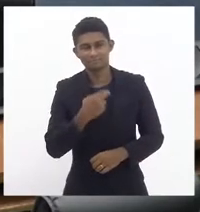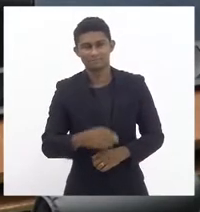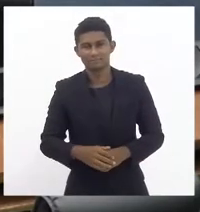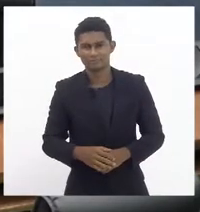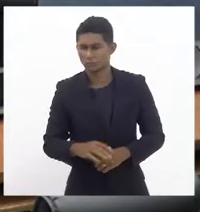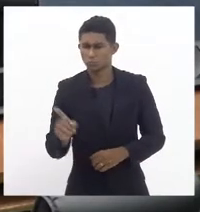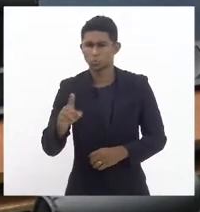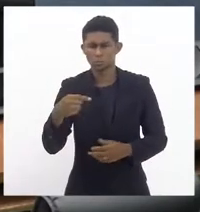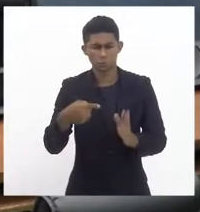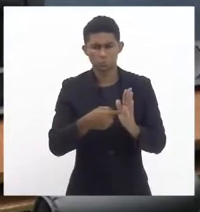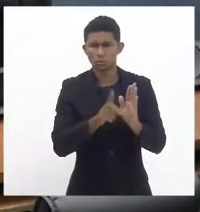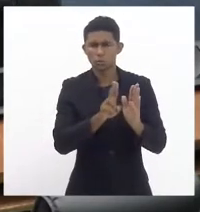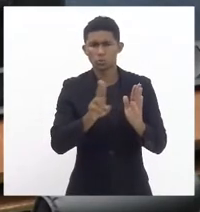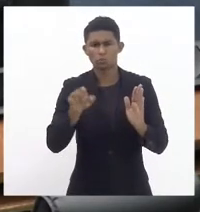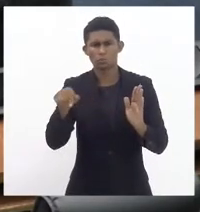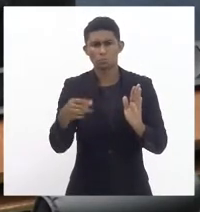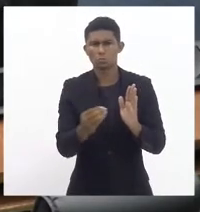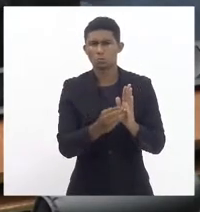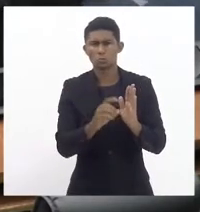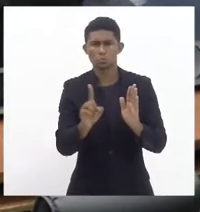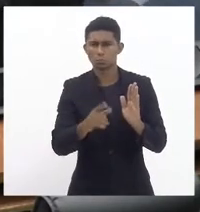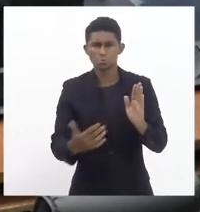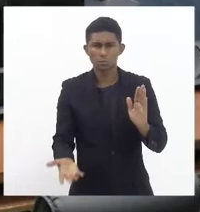e não aqui não